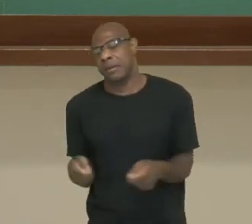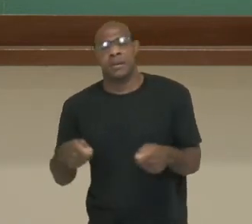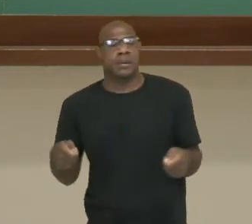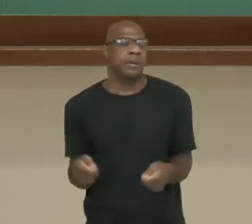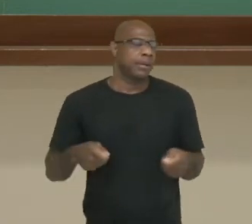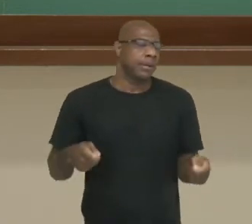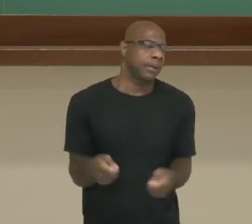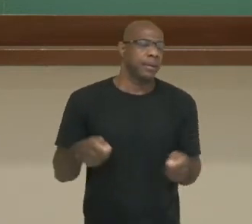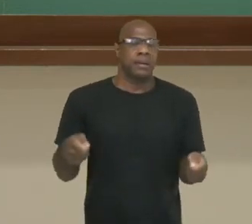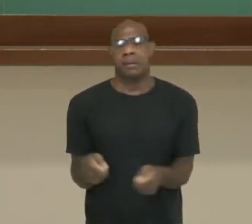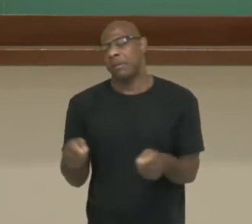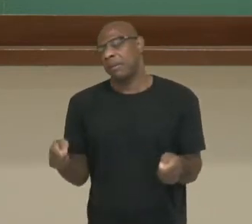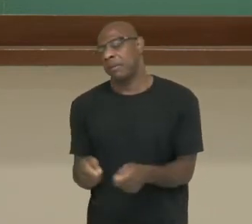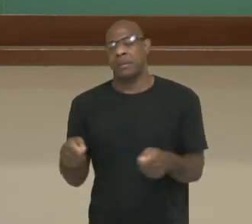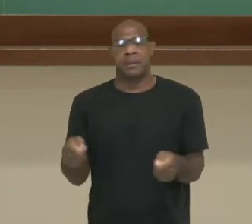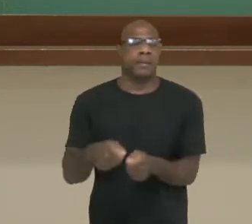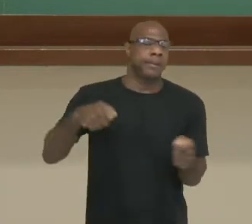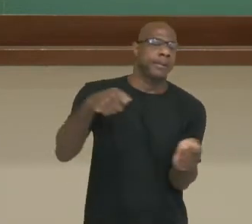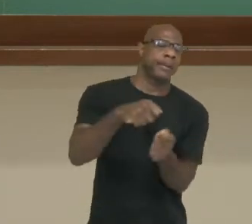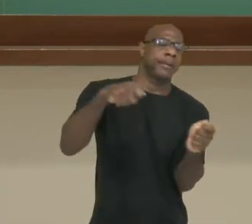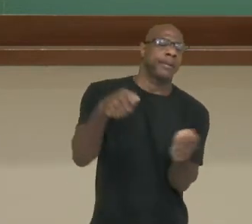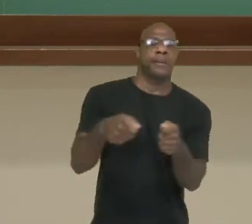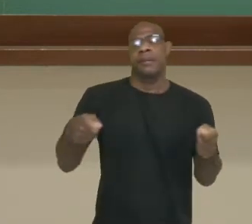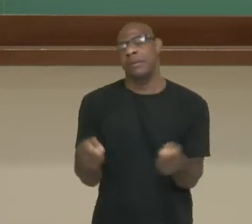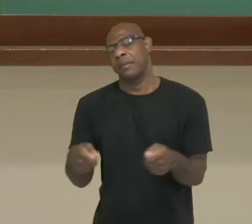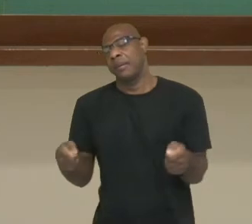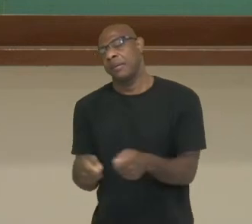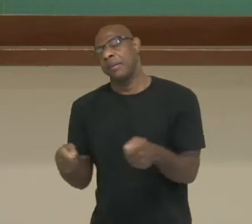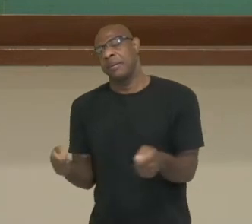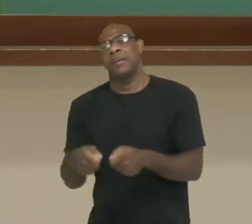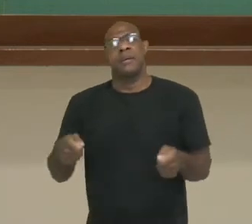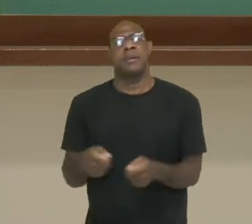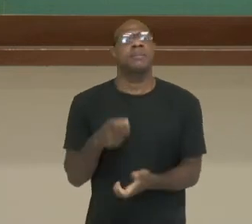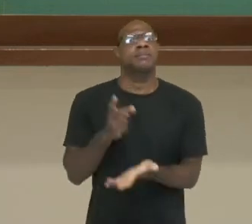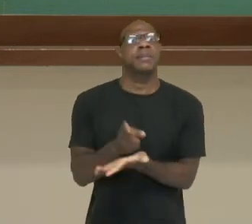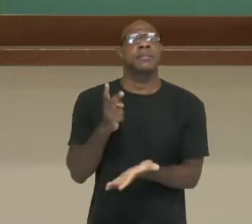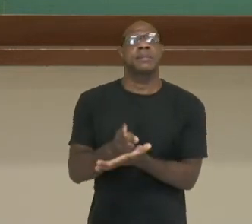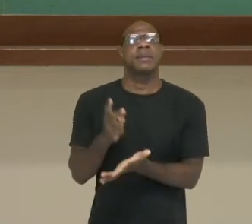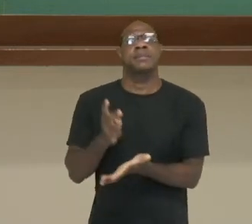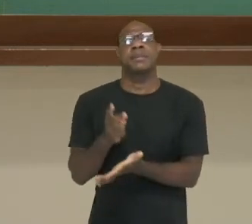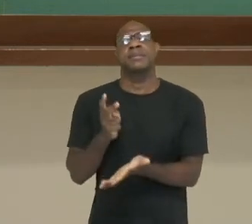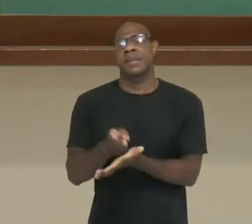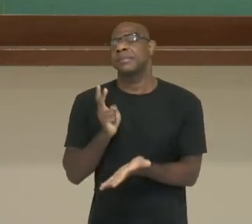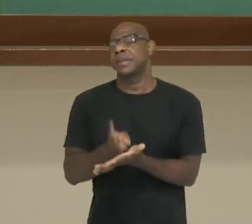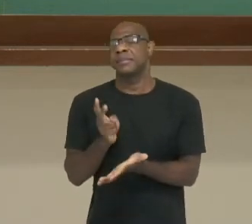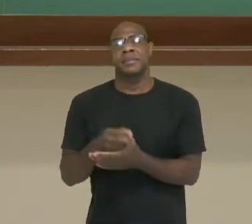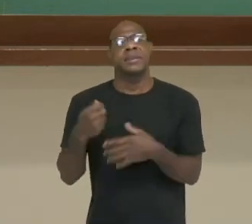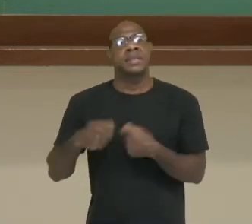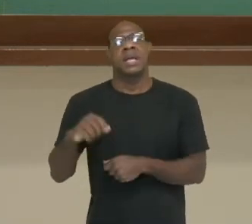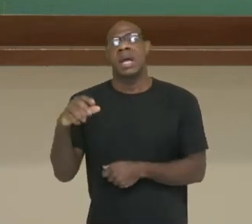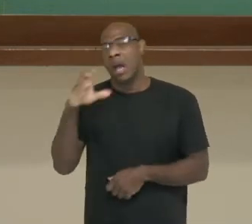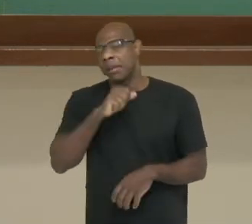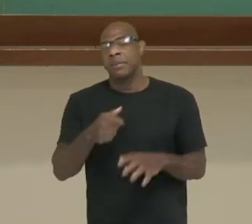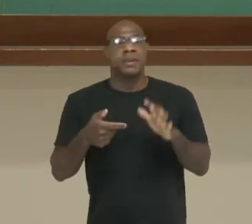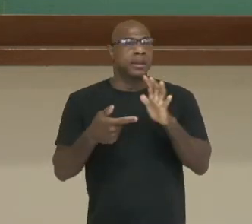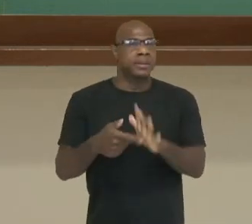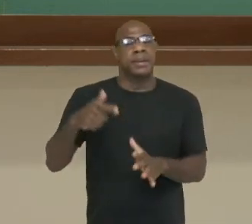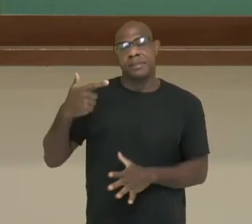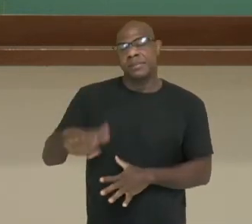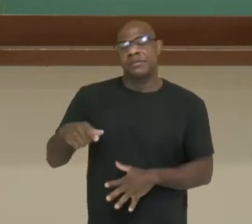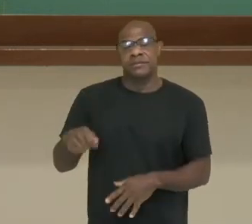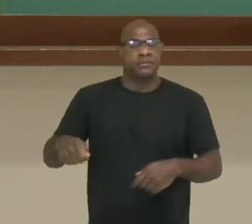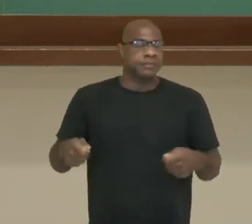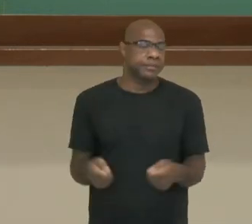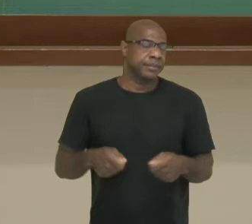entrando em parafusos, né, para tentar dar conta de um serviço que tem que ser rápido, que tem que ser repetitivo, né?